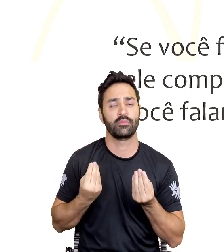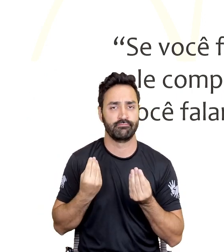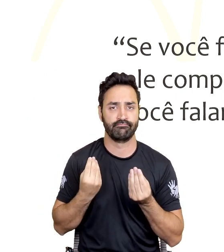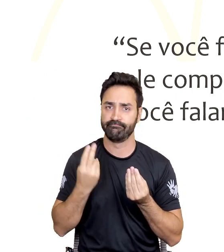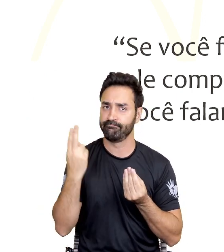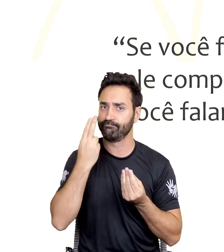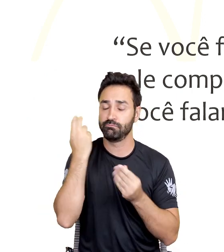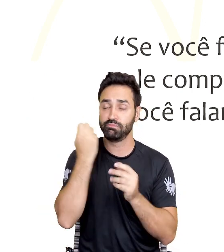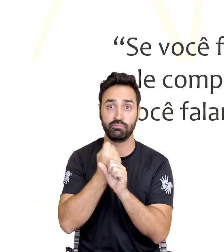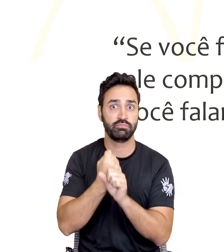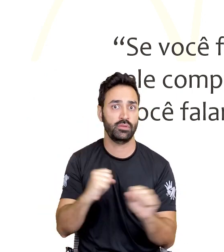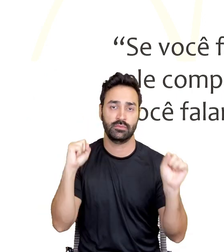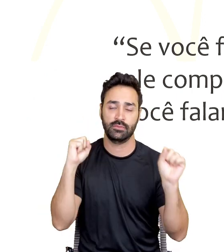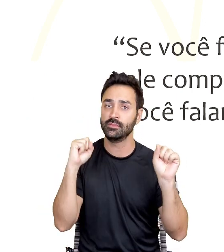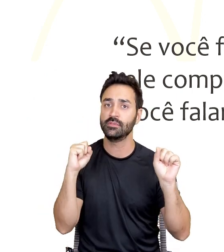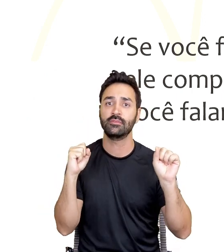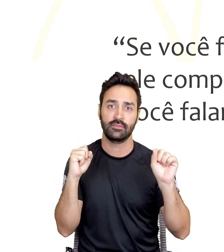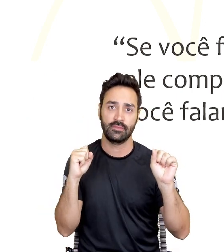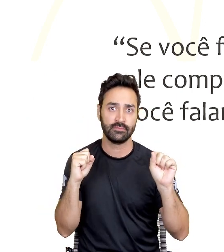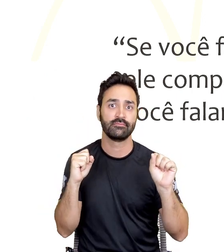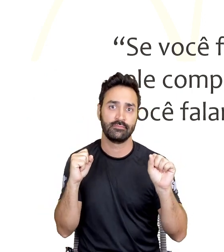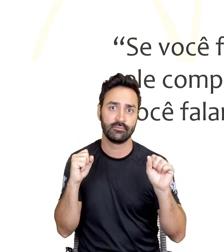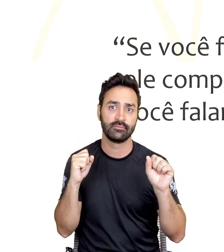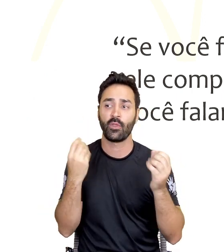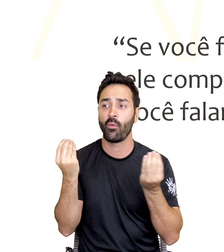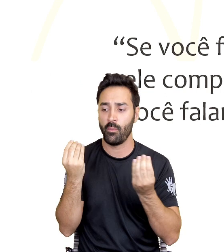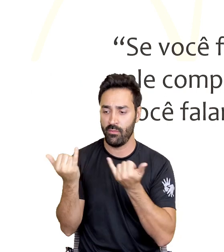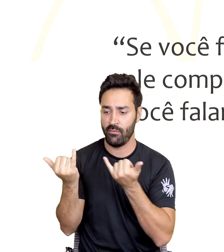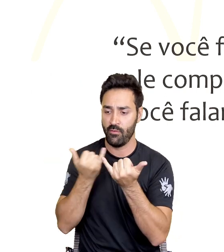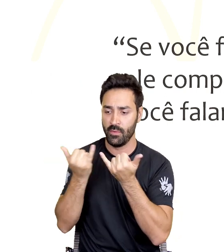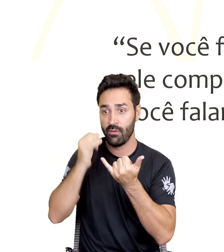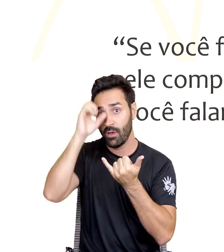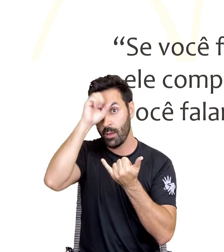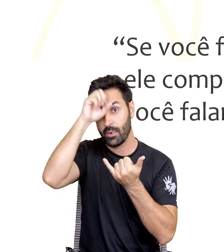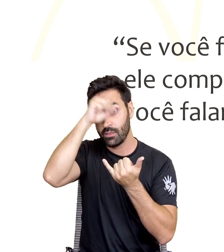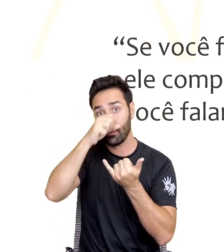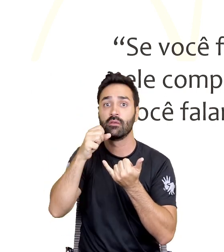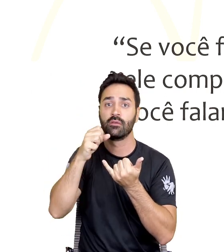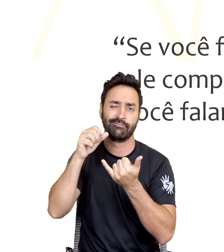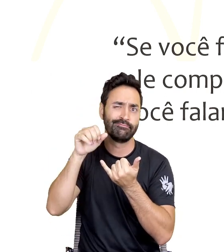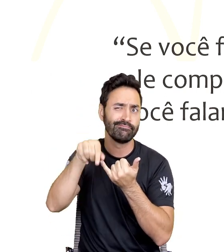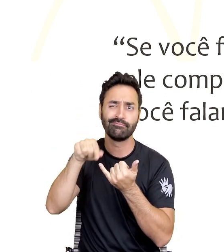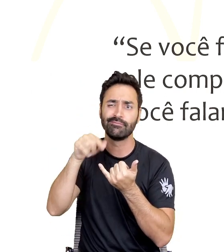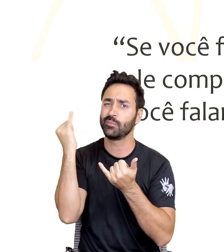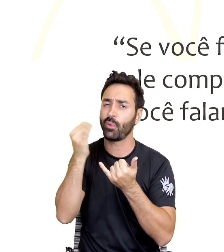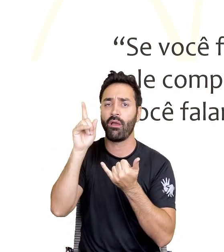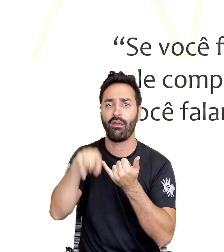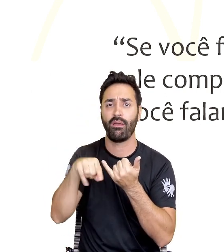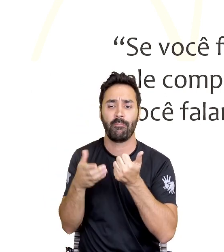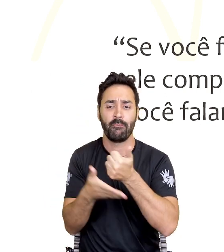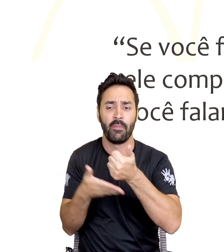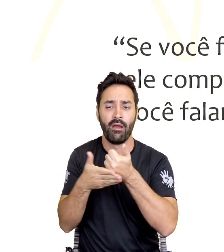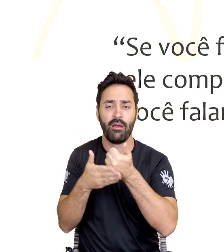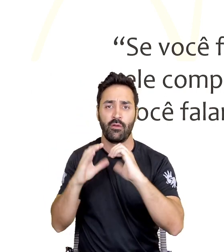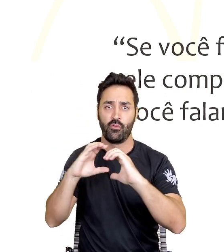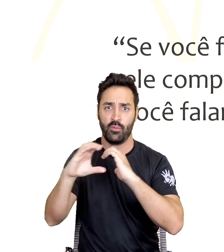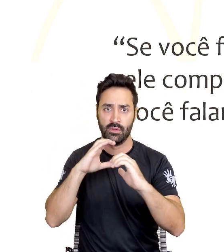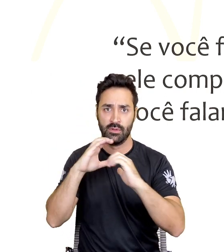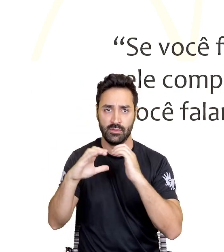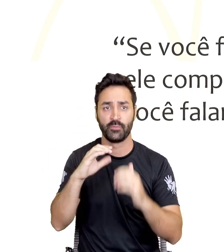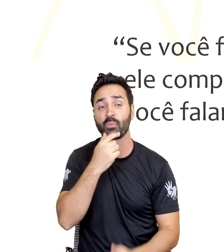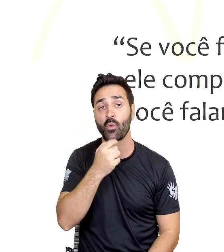sociedade, impossível ter ou receber qualquer tipo de instrução sem o uso da comunicação. E Mandela,